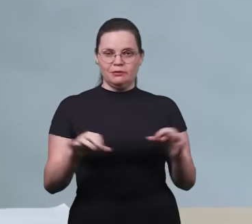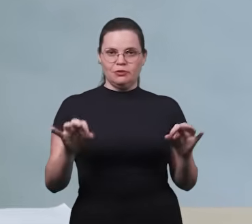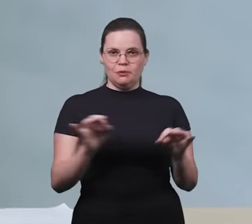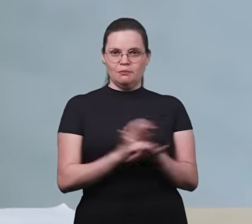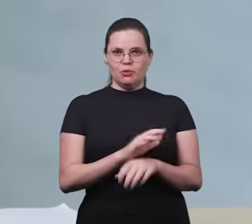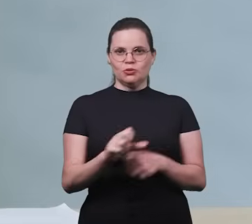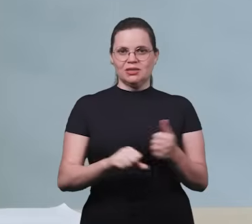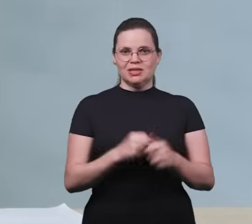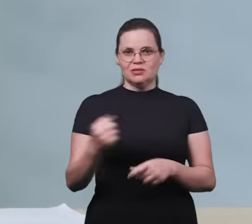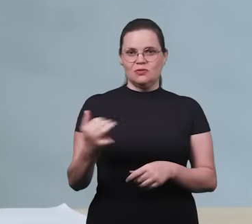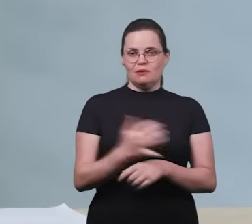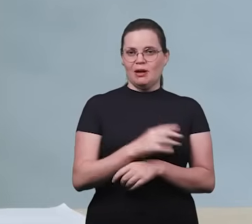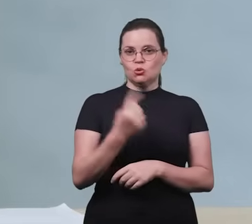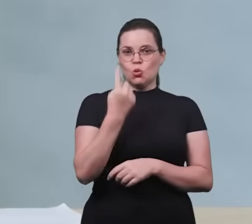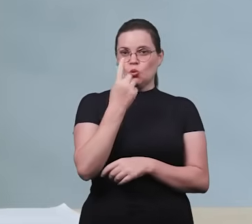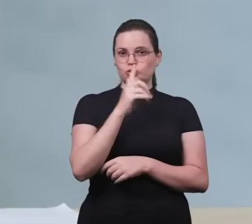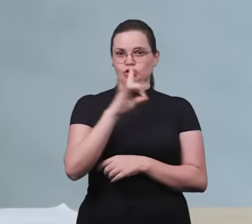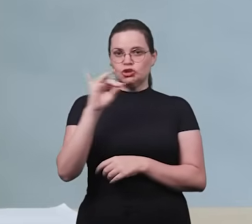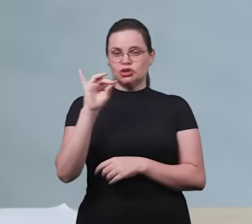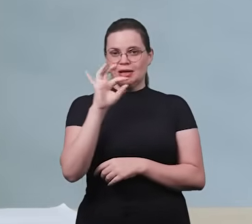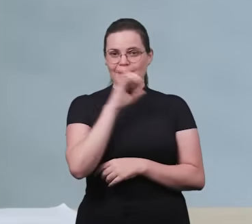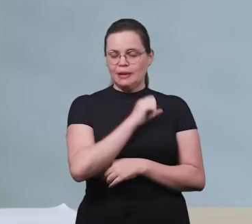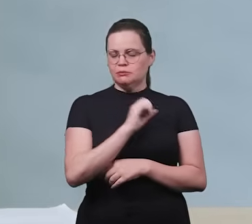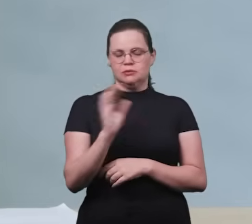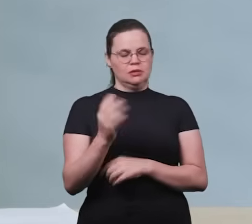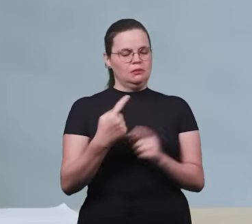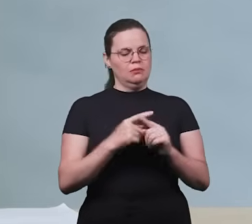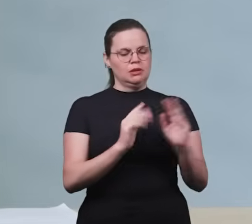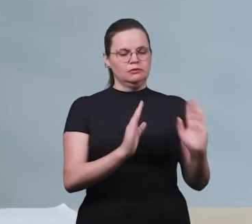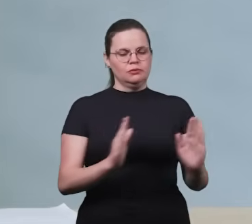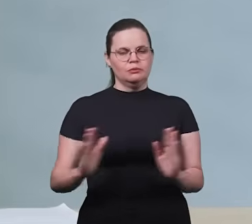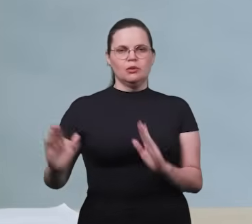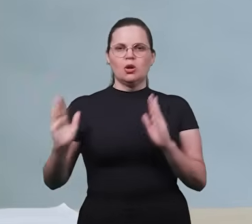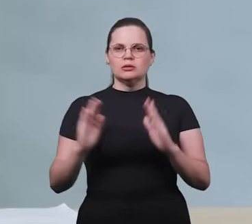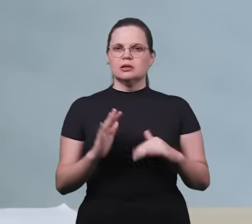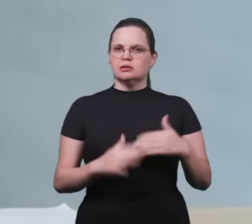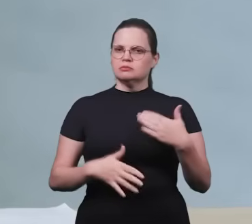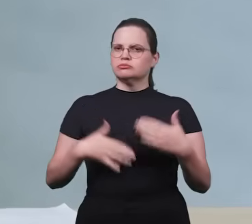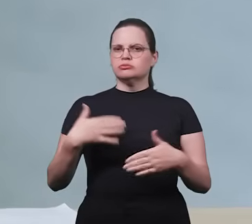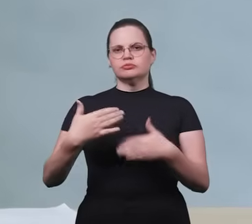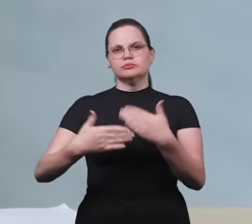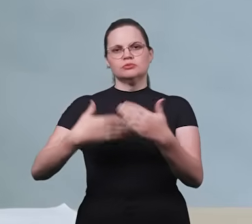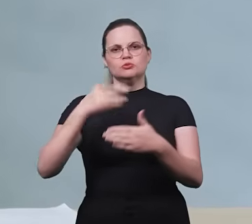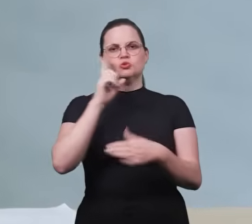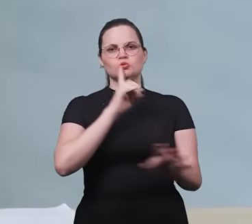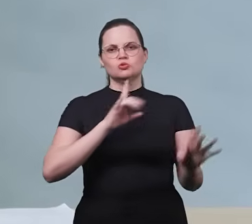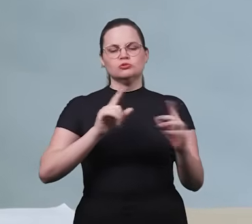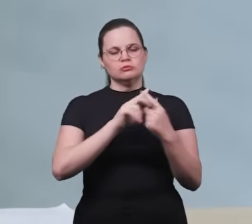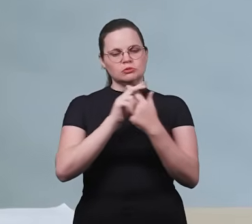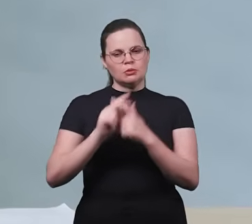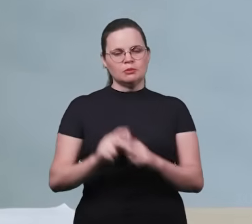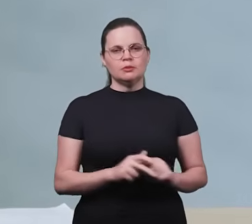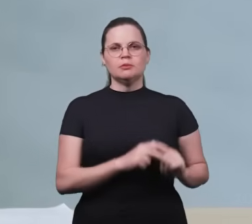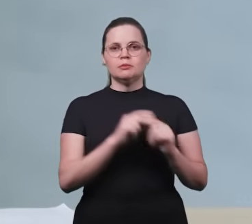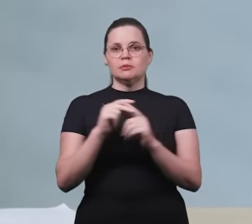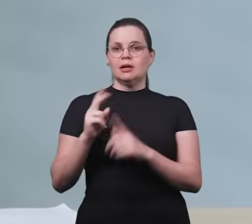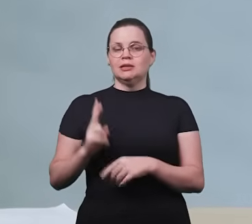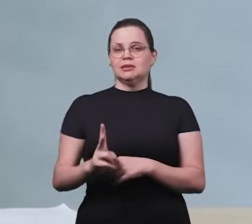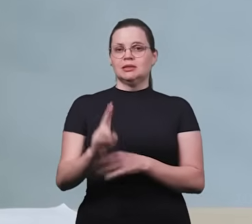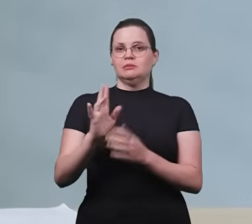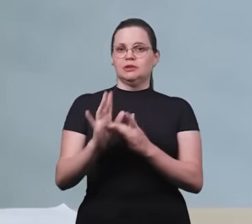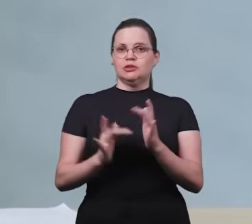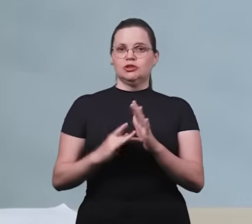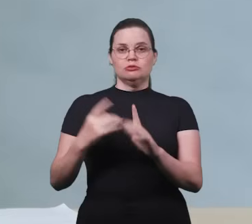foi trabalhado, né, pelos momentos determinantes dentro de um processo, que é o processo de salvação, né? Aqueles